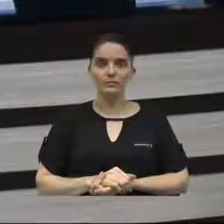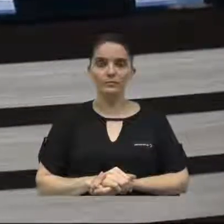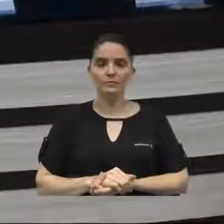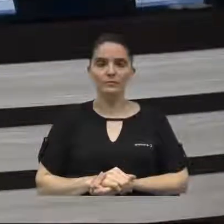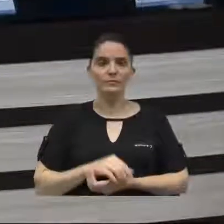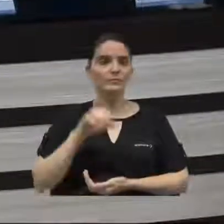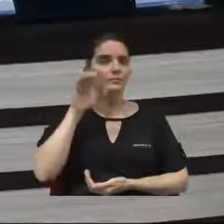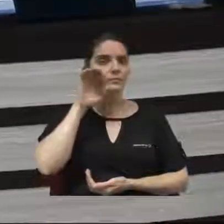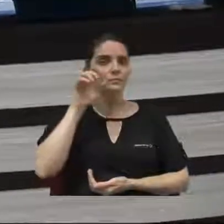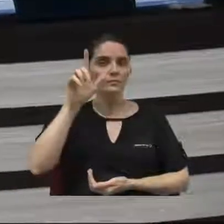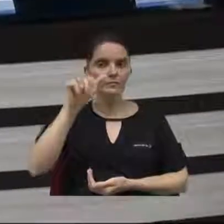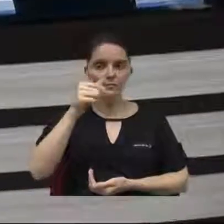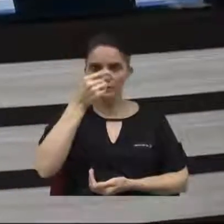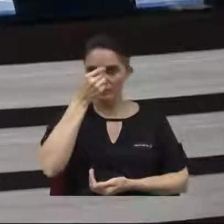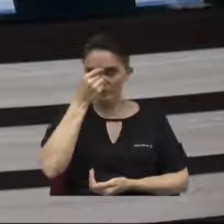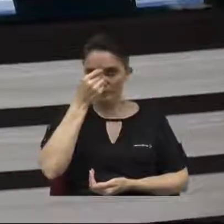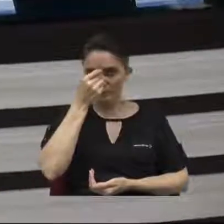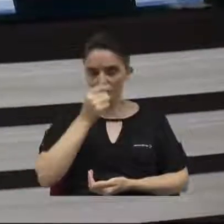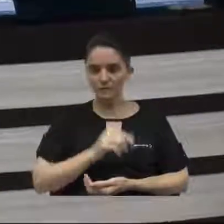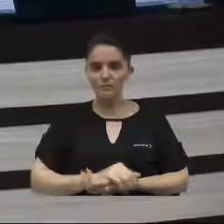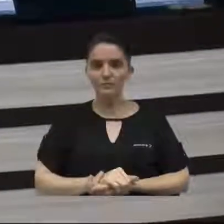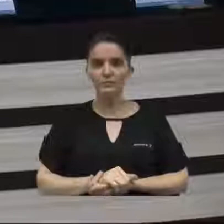Constância, depois vereador Jorge de Freitas.